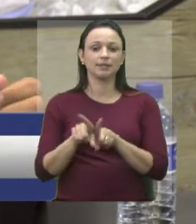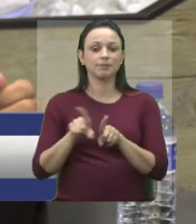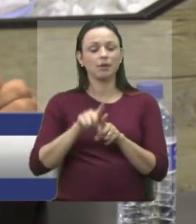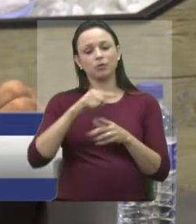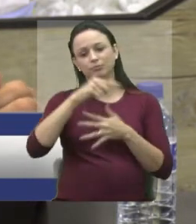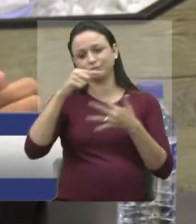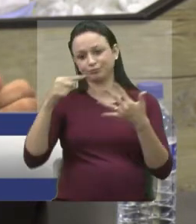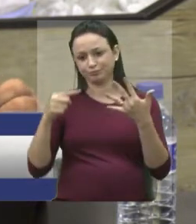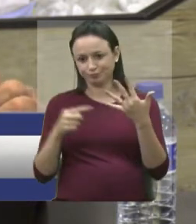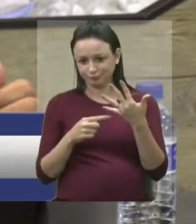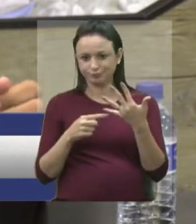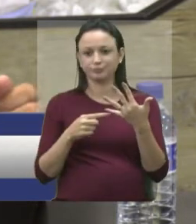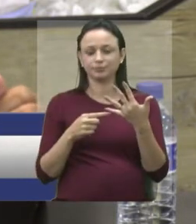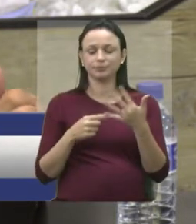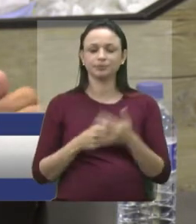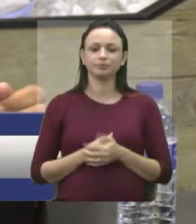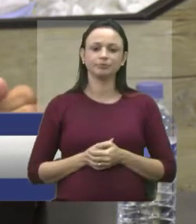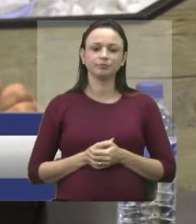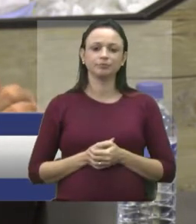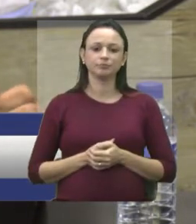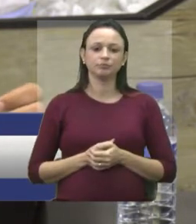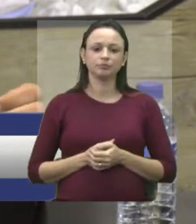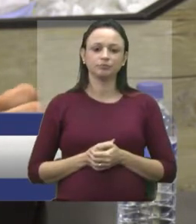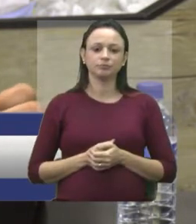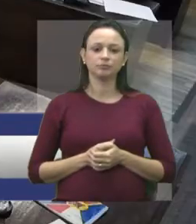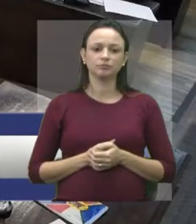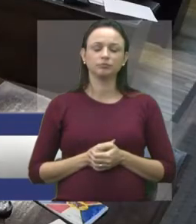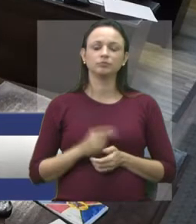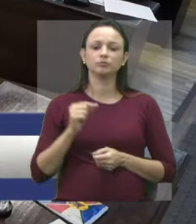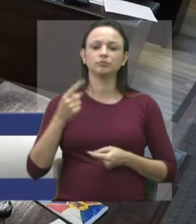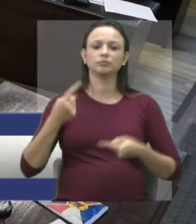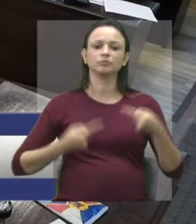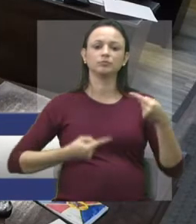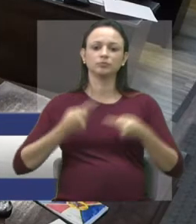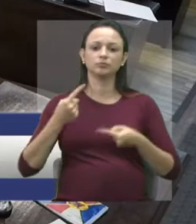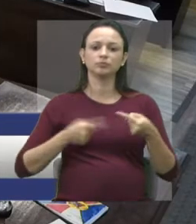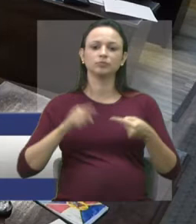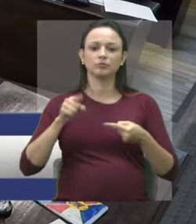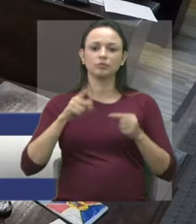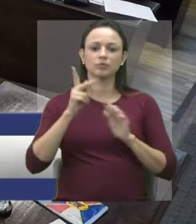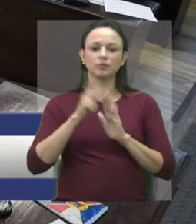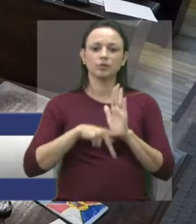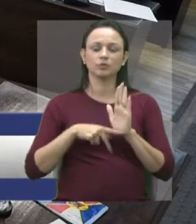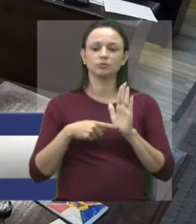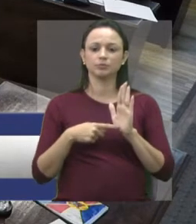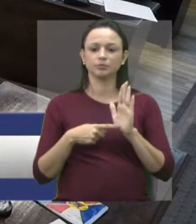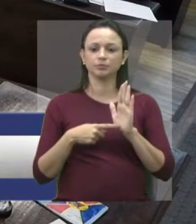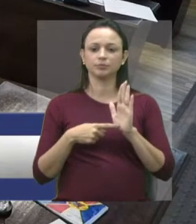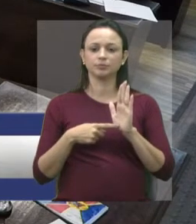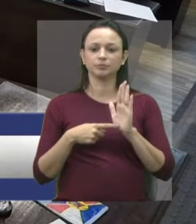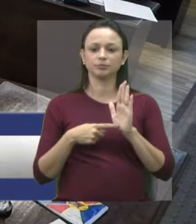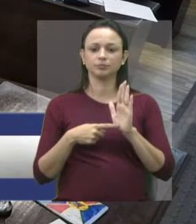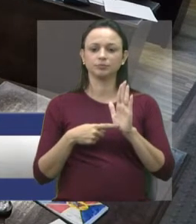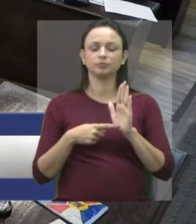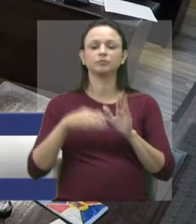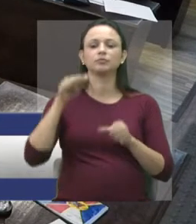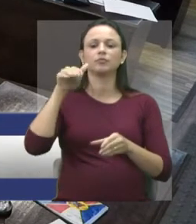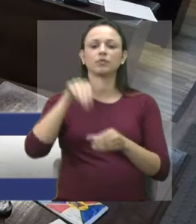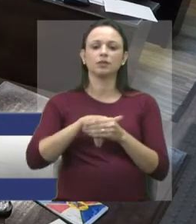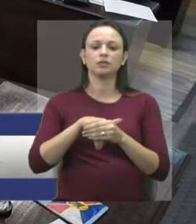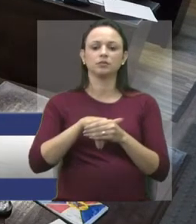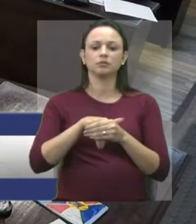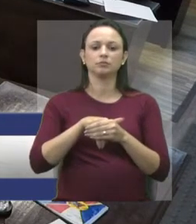outras providências correlatas. Em discussão, referido processo. Em